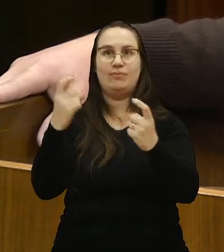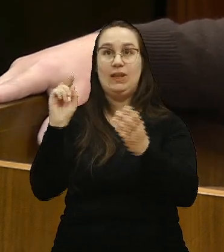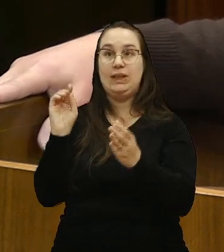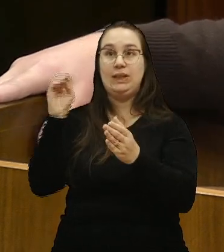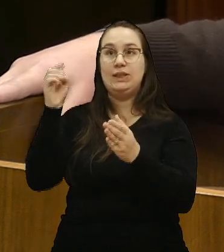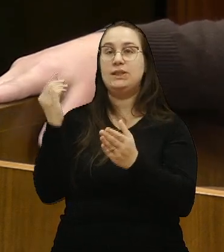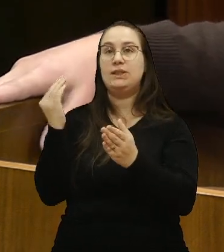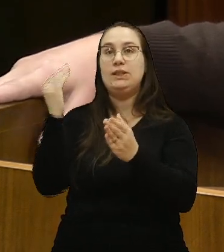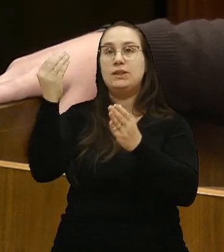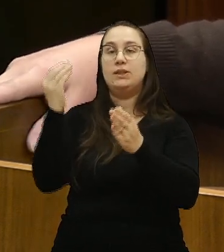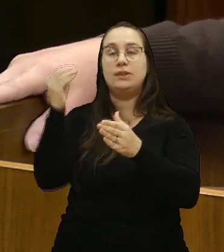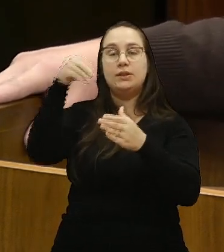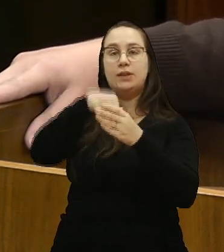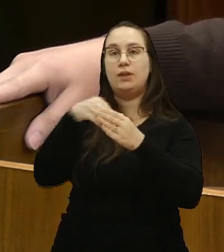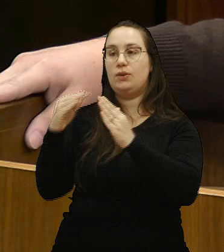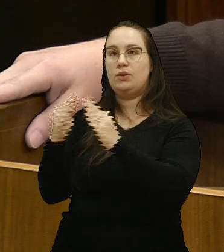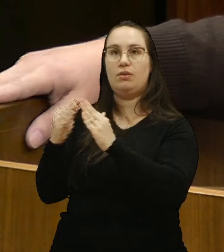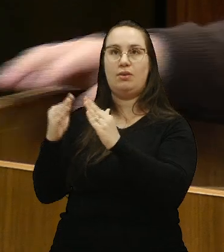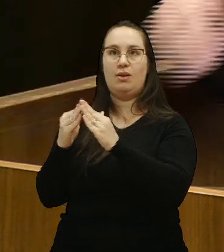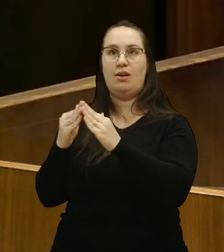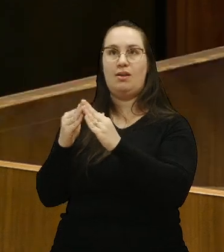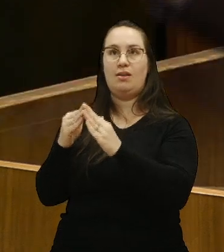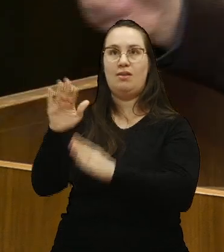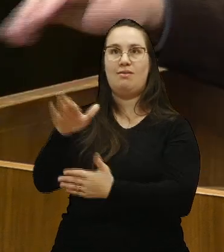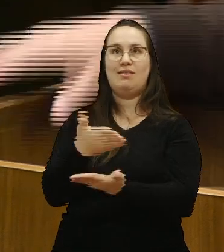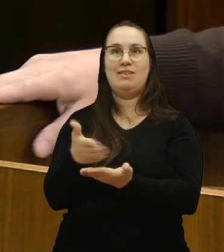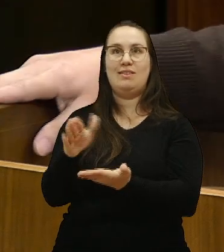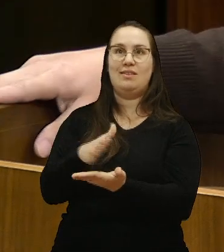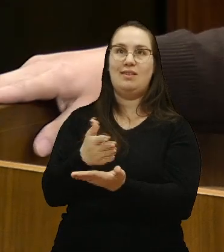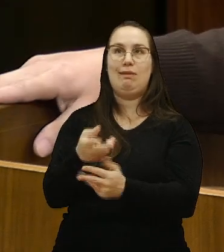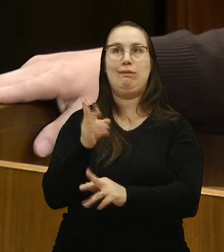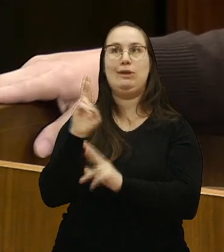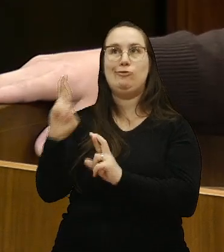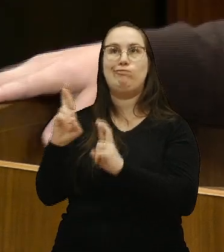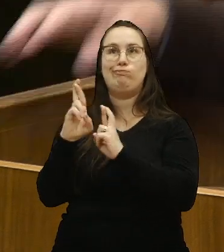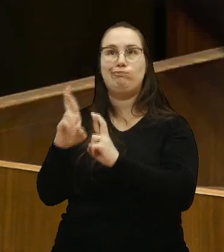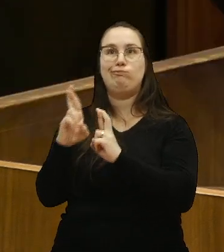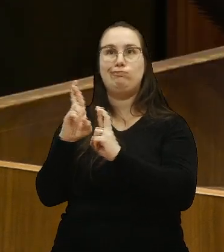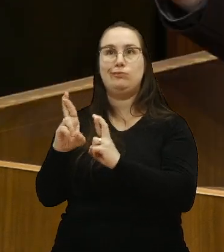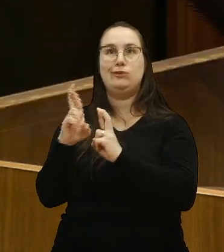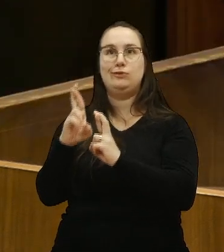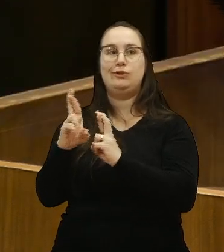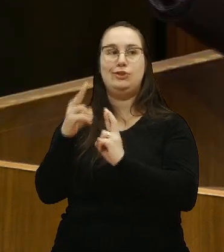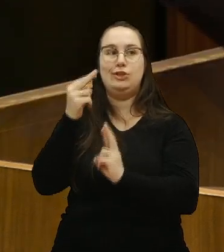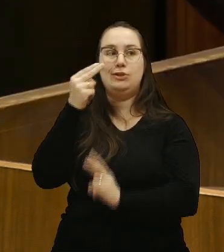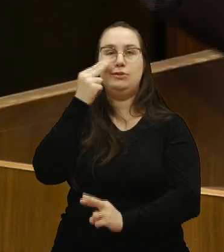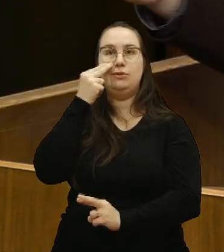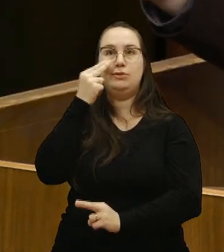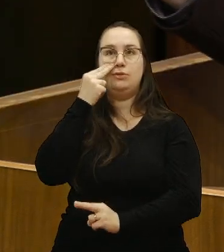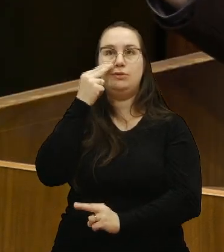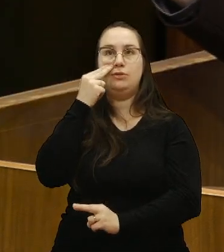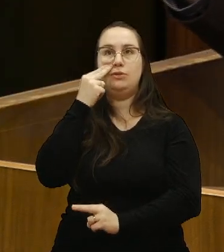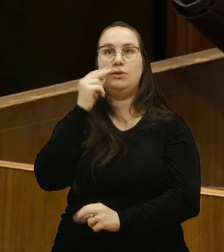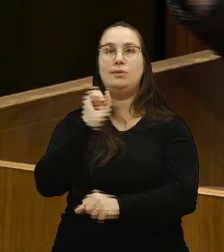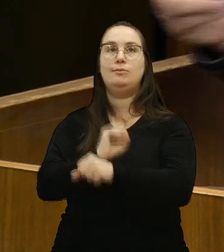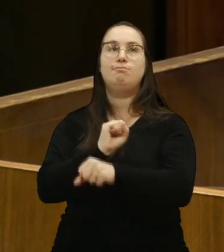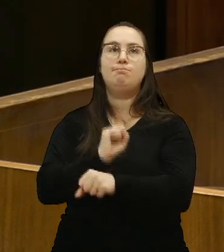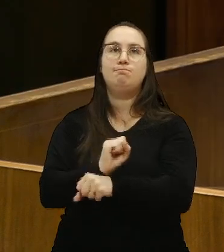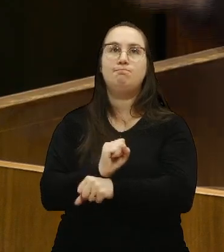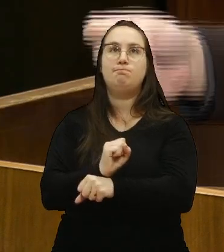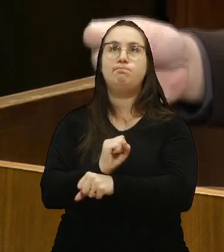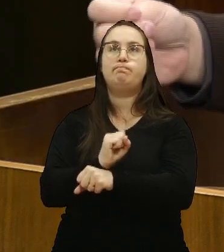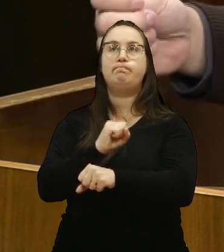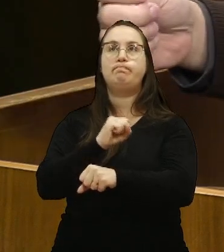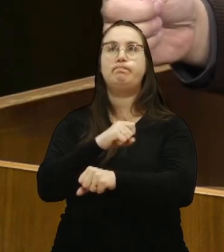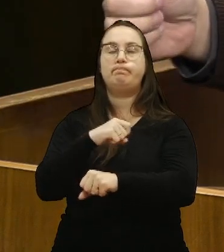lar, e às vezes se espera, vereador Sandro Frantinel, um tempo, 2, 3, para que tome